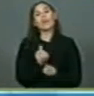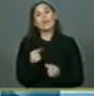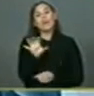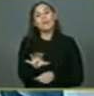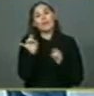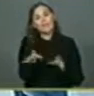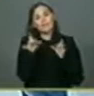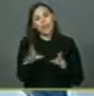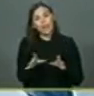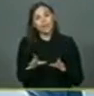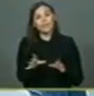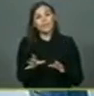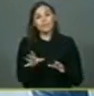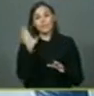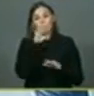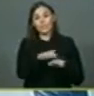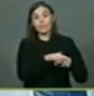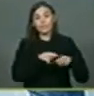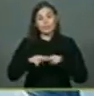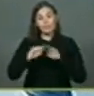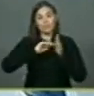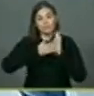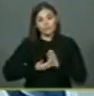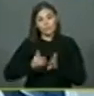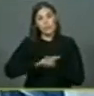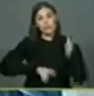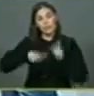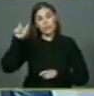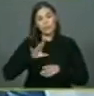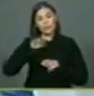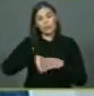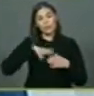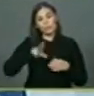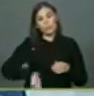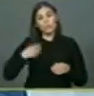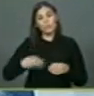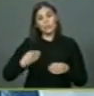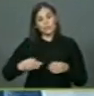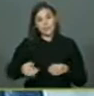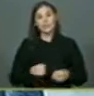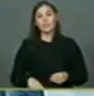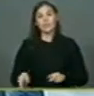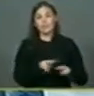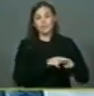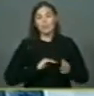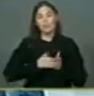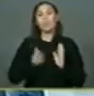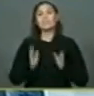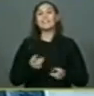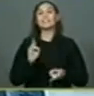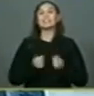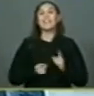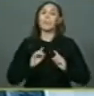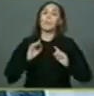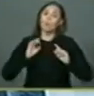nós o evitarmos se houvesse um rastreio de base populacional instalado e implementado no nosso país de uma forma sistemática. Portanto, o rastreio está dependente de?